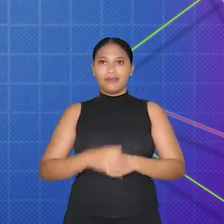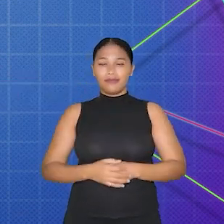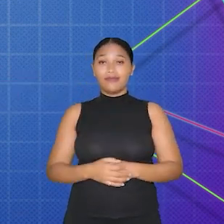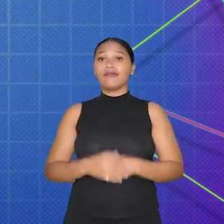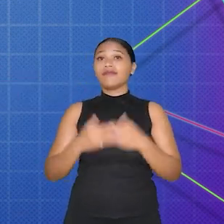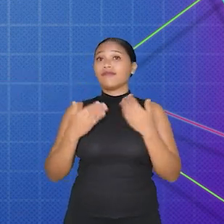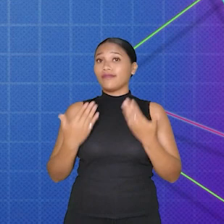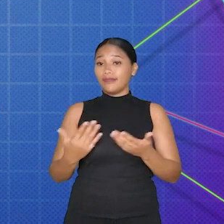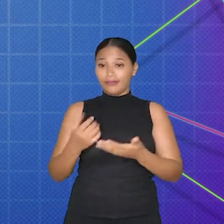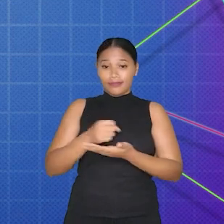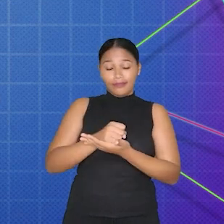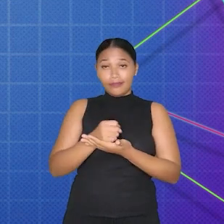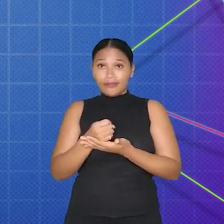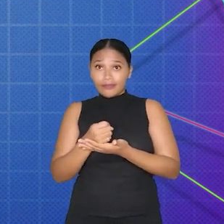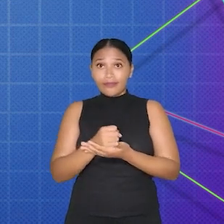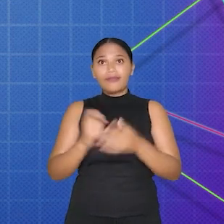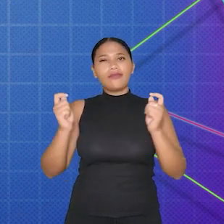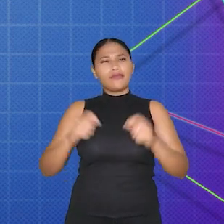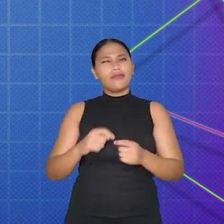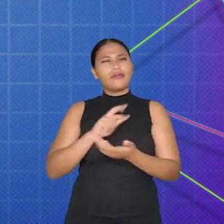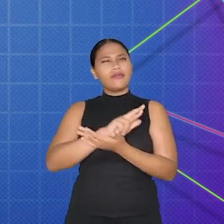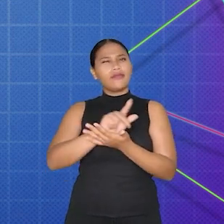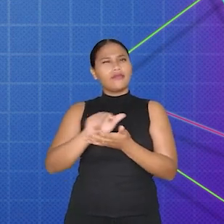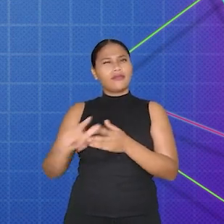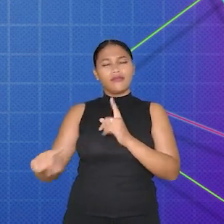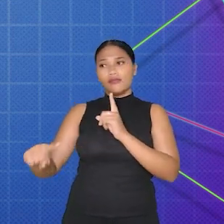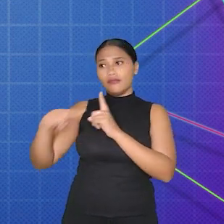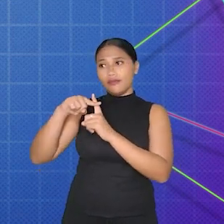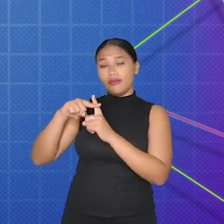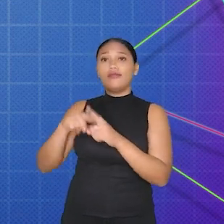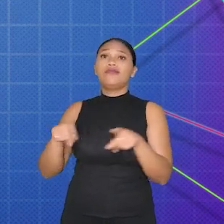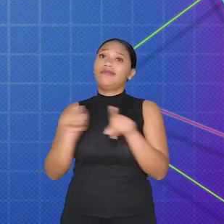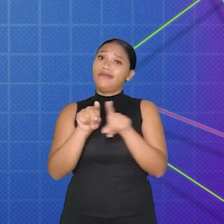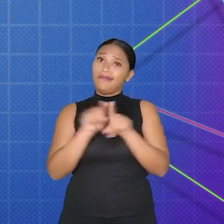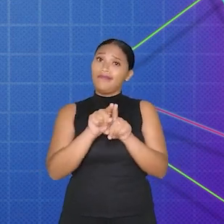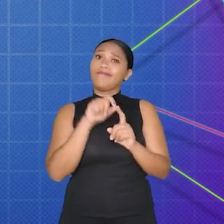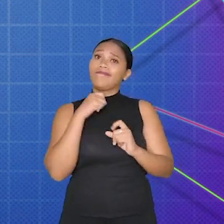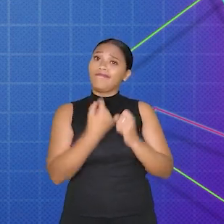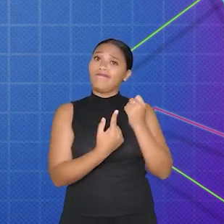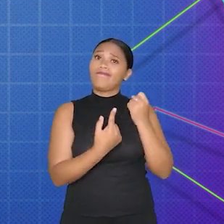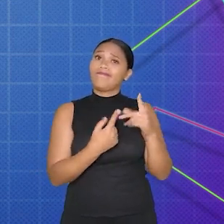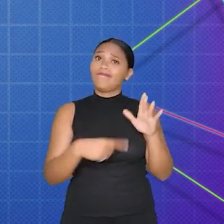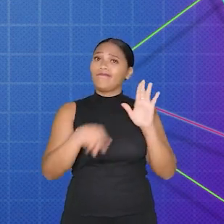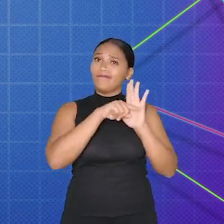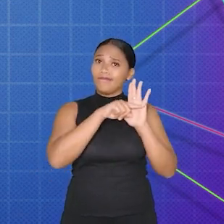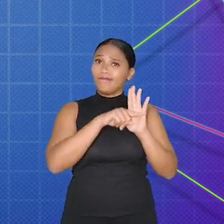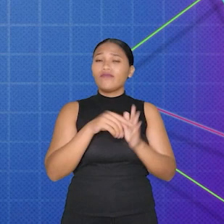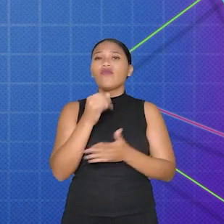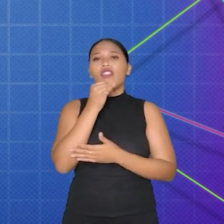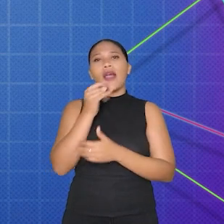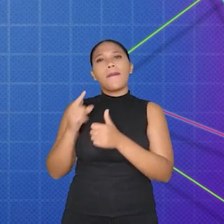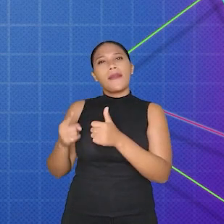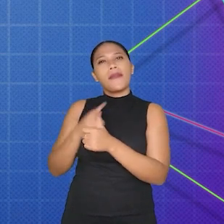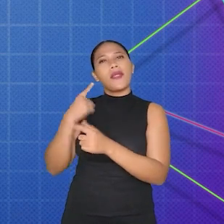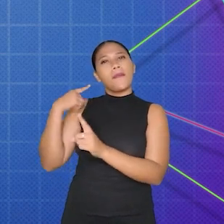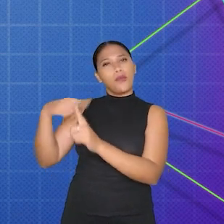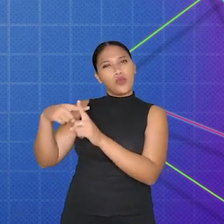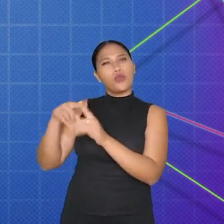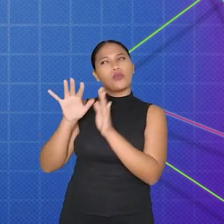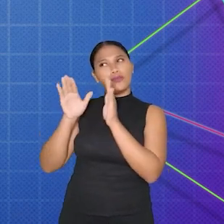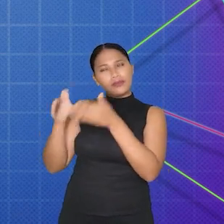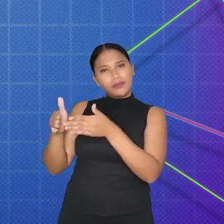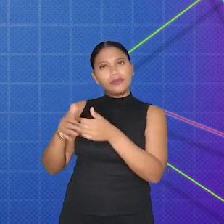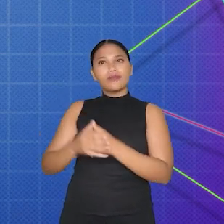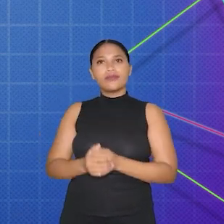art. O uso de pixel art em jogos eletrônicos pode trazer diversas vantagens, mas também algumas desvantagens. Vamos falar primeiro